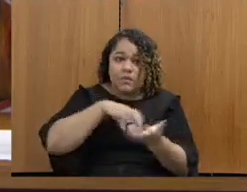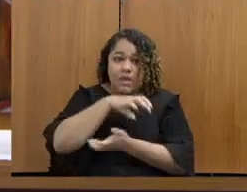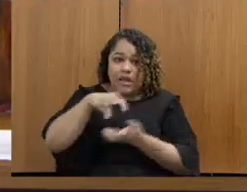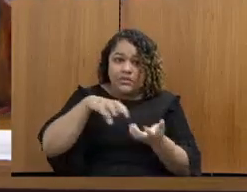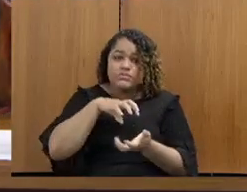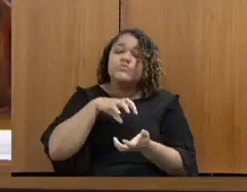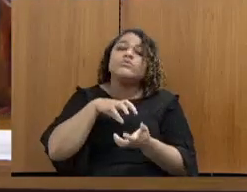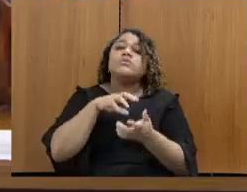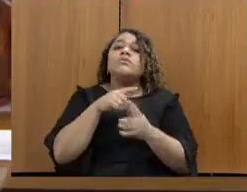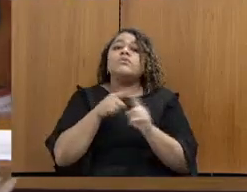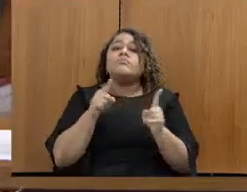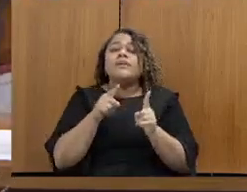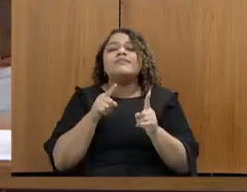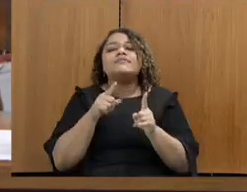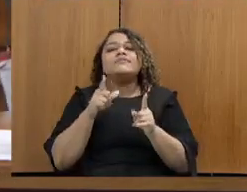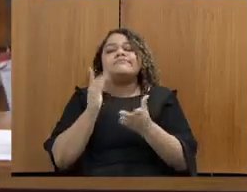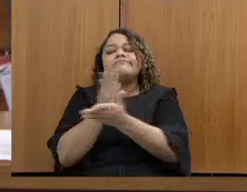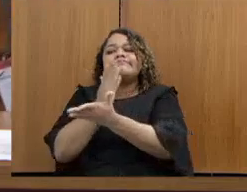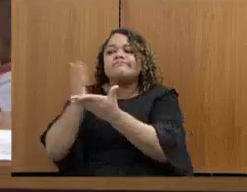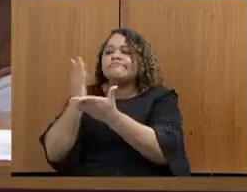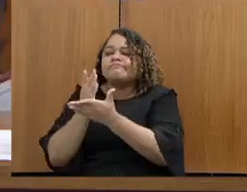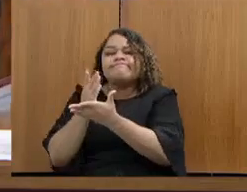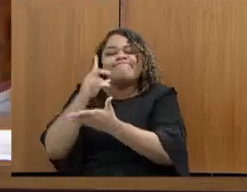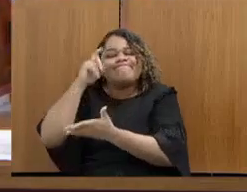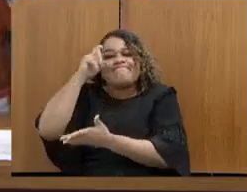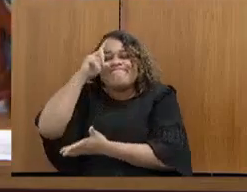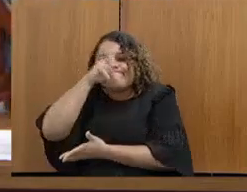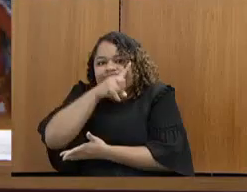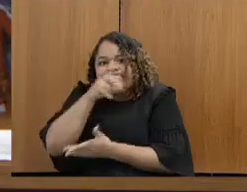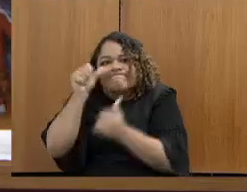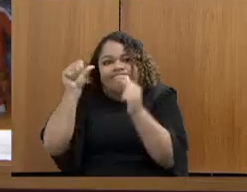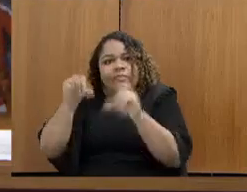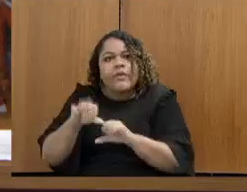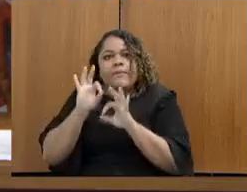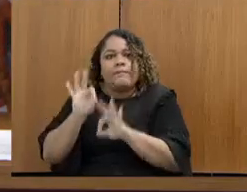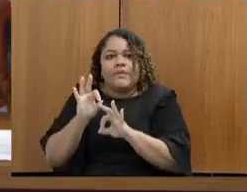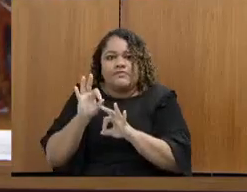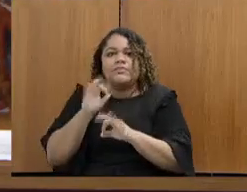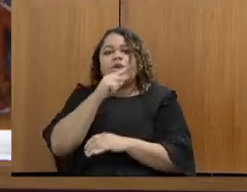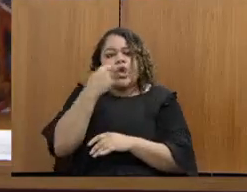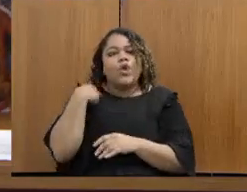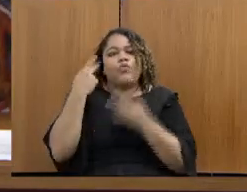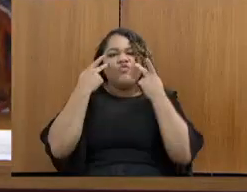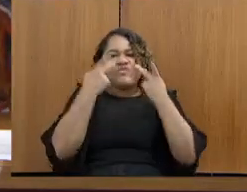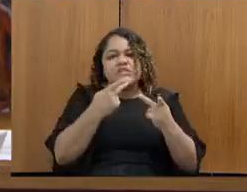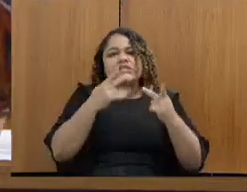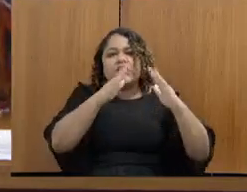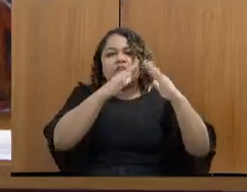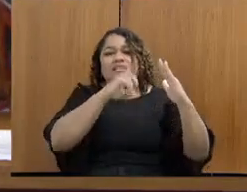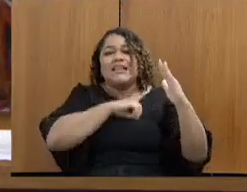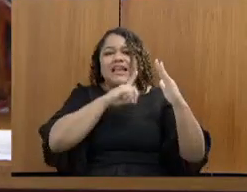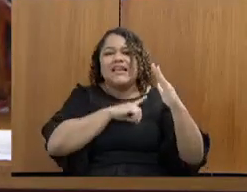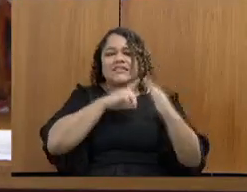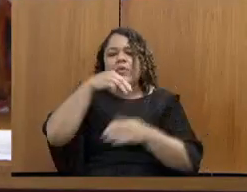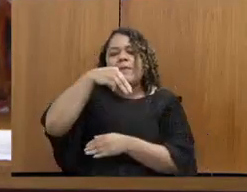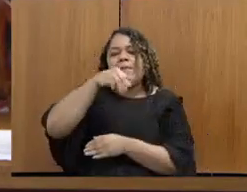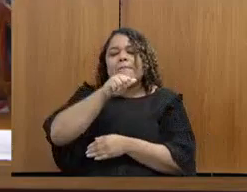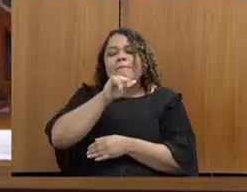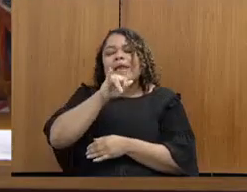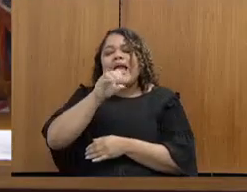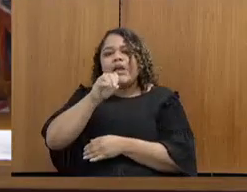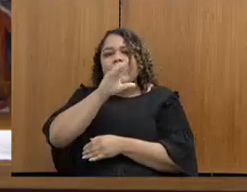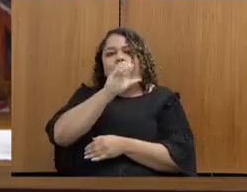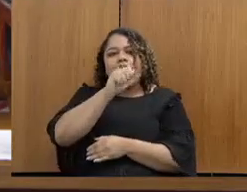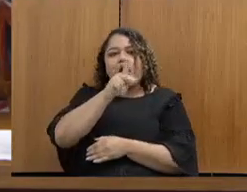eu Visitei por exemplo de Mário Campos eu agradeço tá sendo feita a reforma lá mas era uma expelunca era